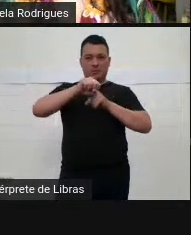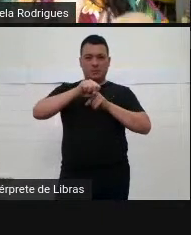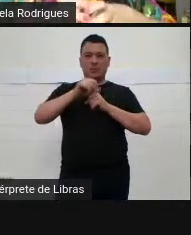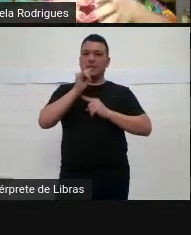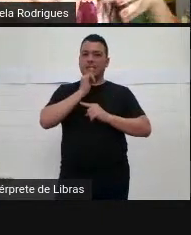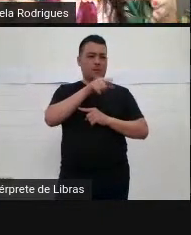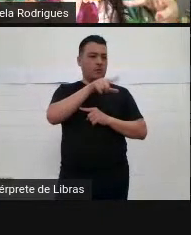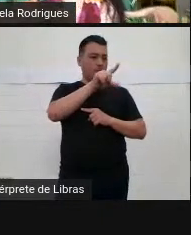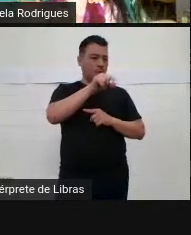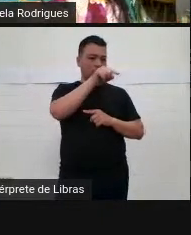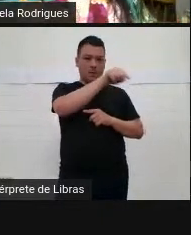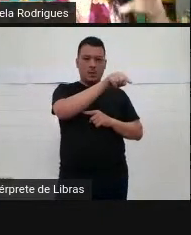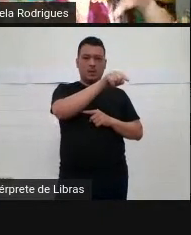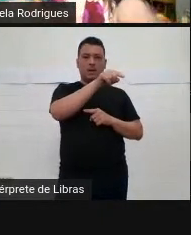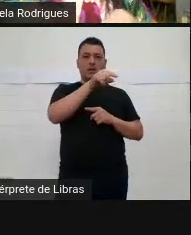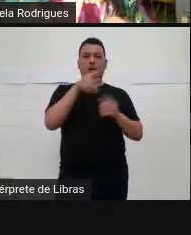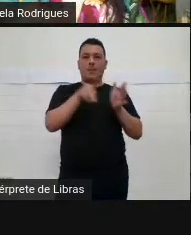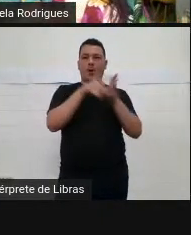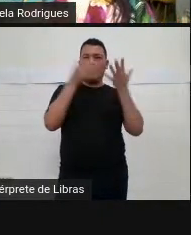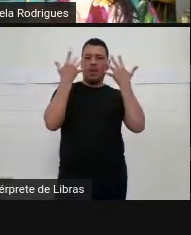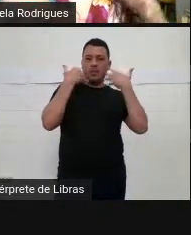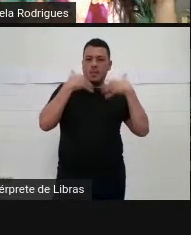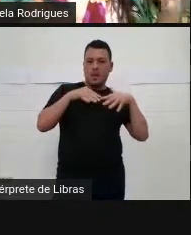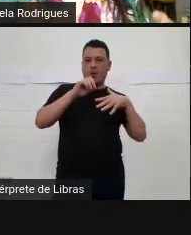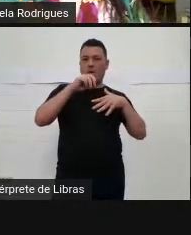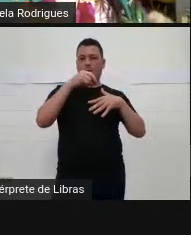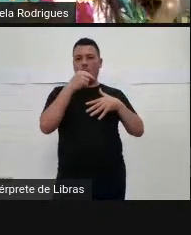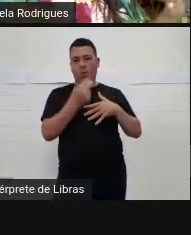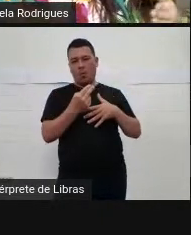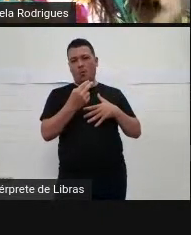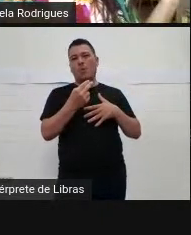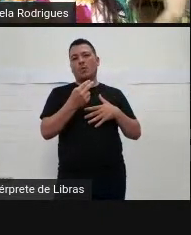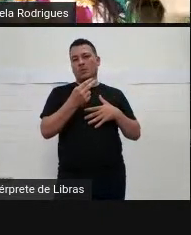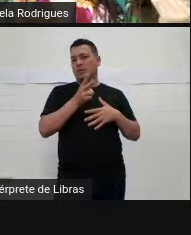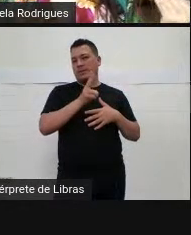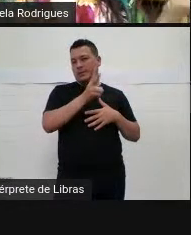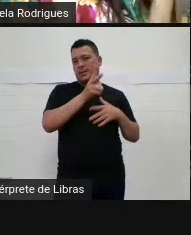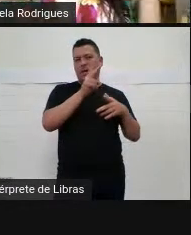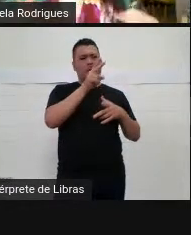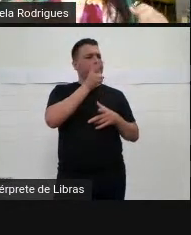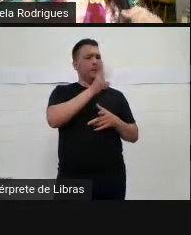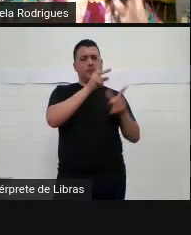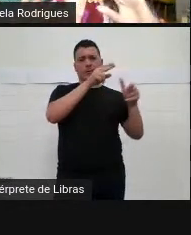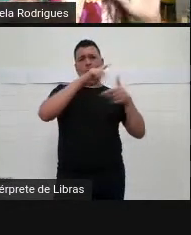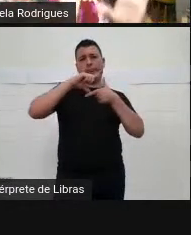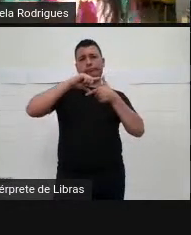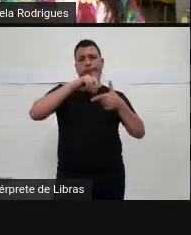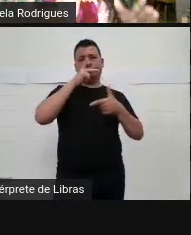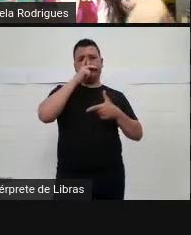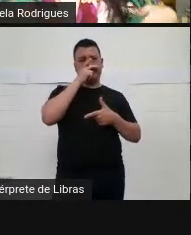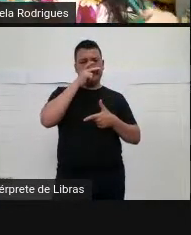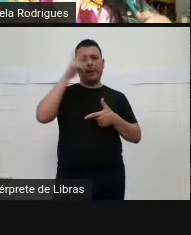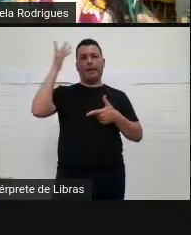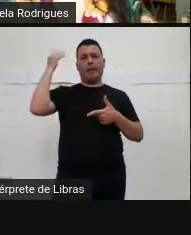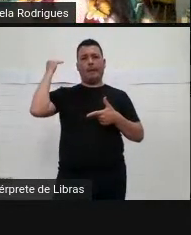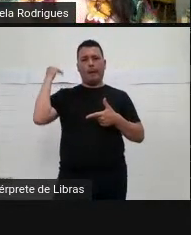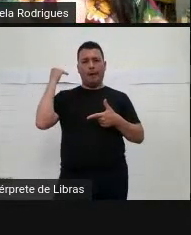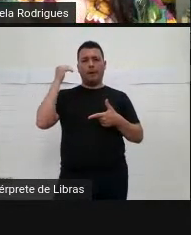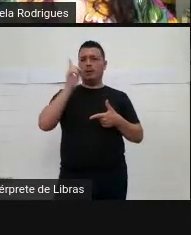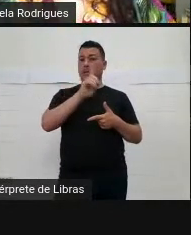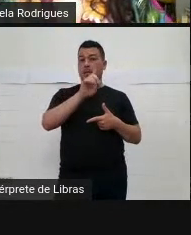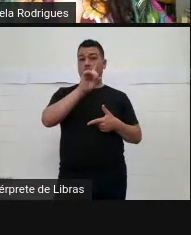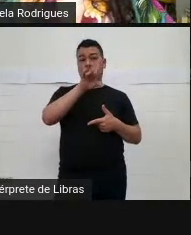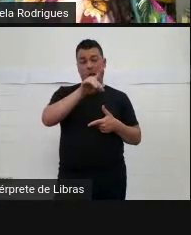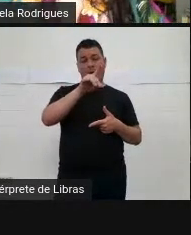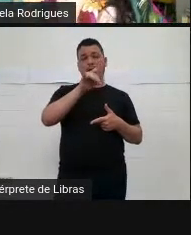coloca como naturais ou no campo do sempre foi assim, na verdade, são